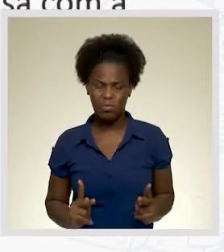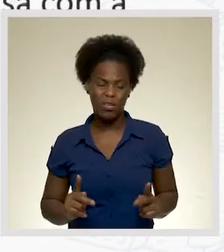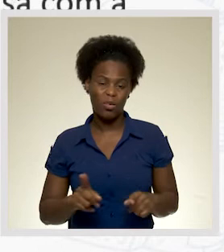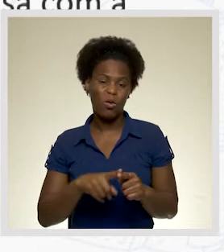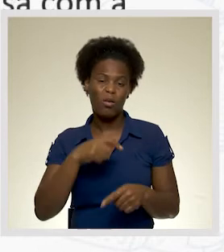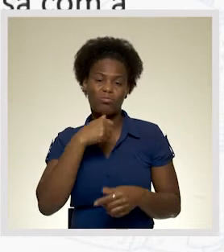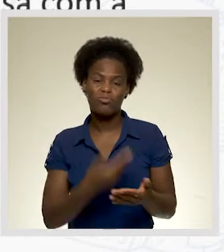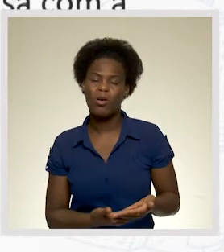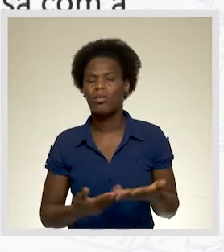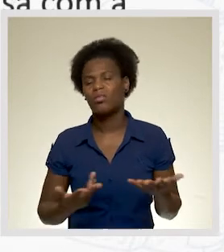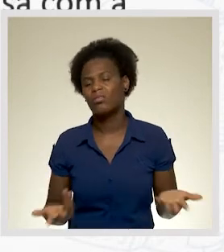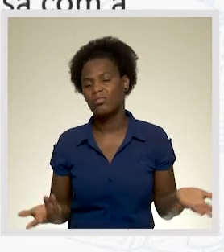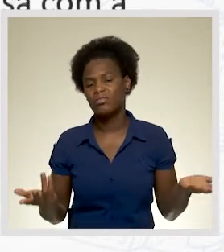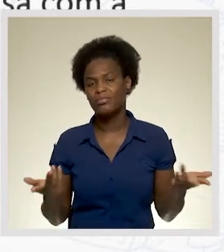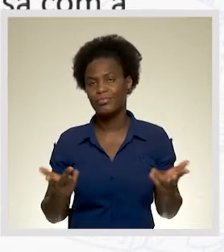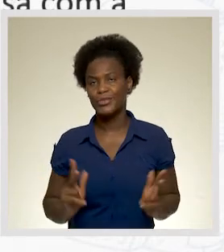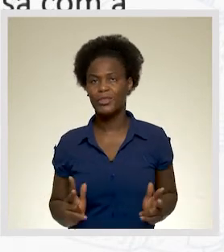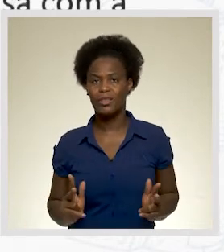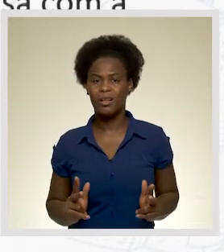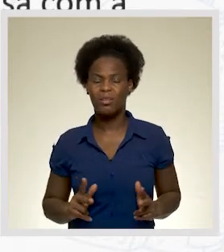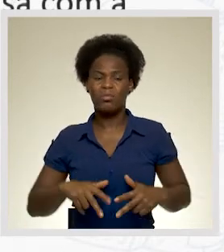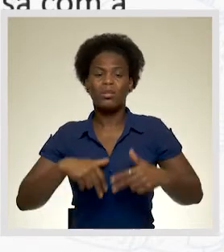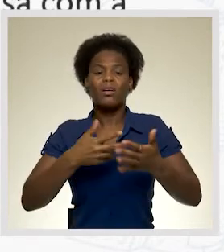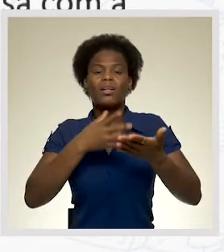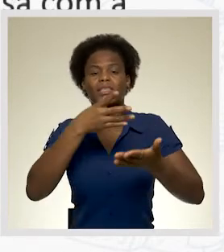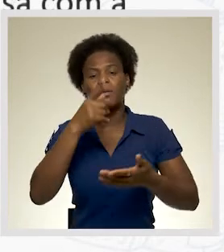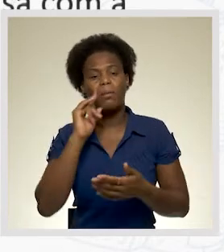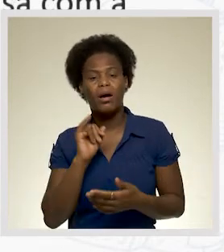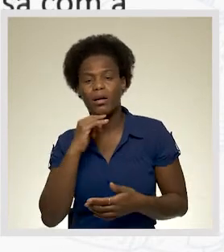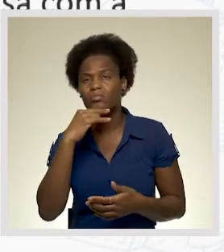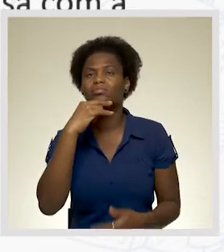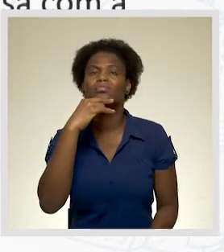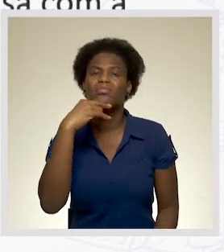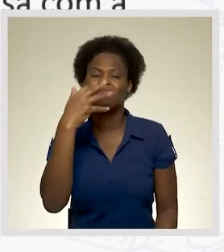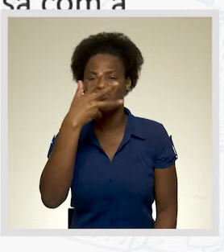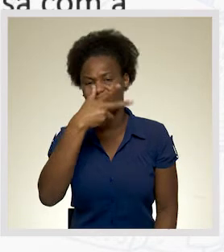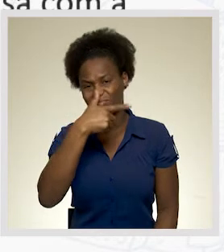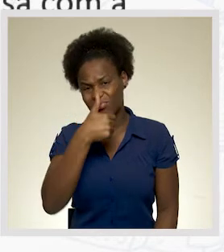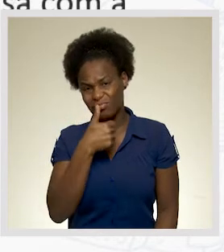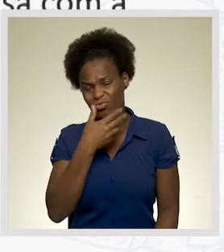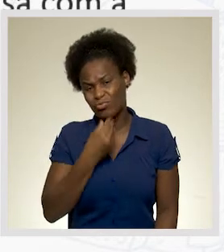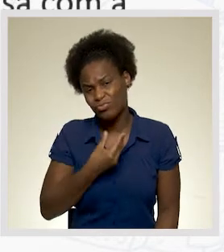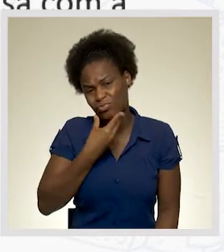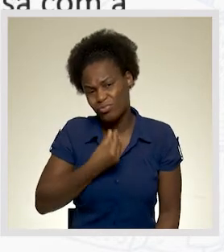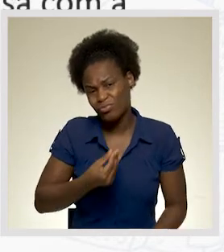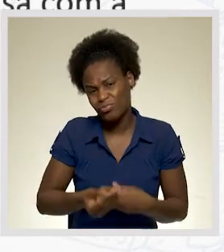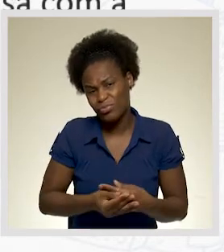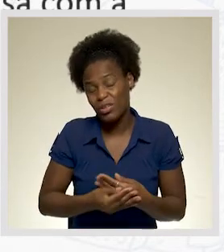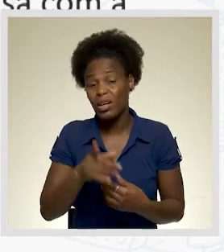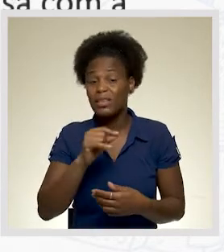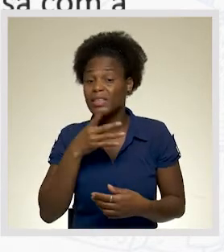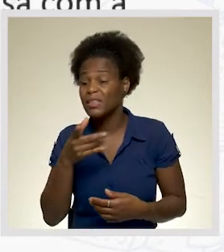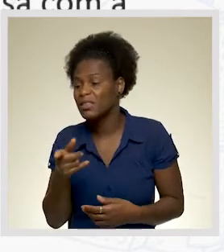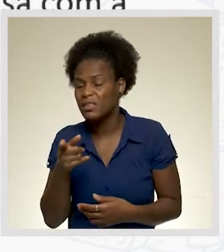corpo morto, levantando para o pai um rosto devastado, envelhecido, disse,